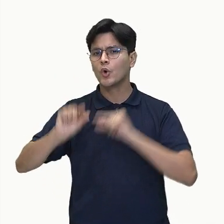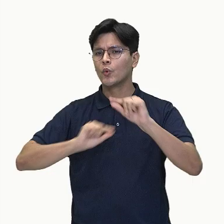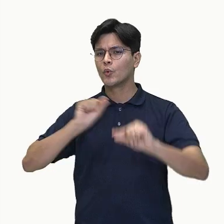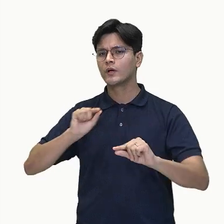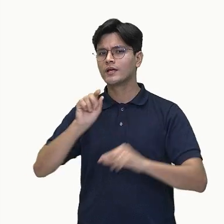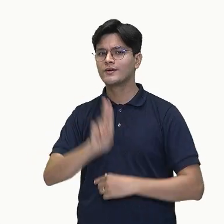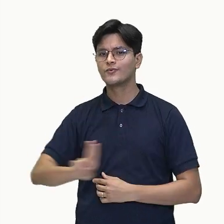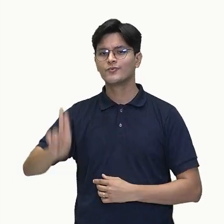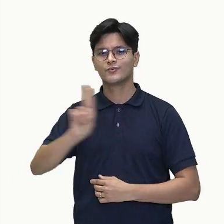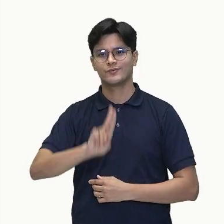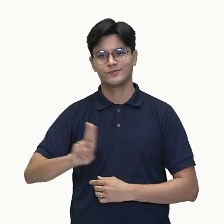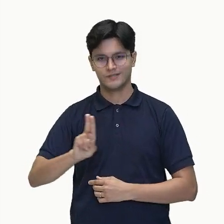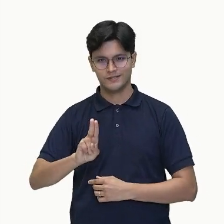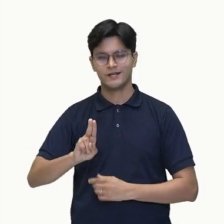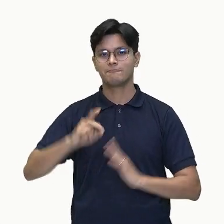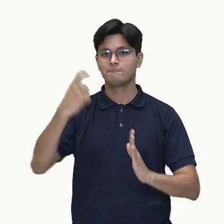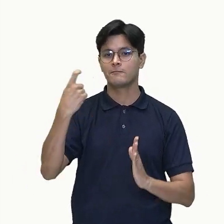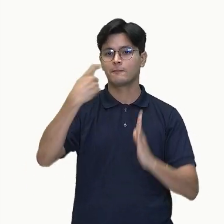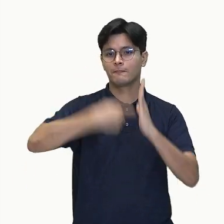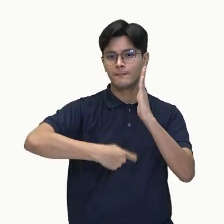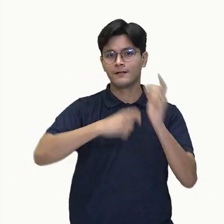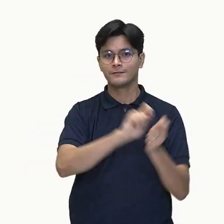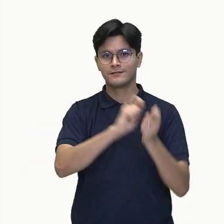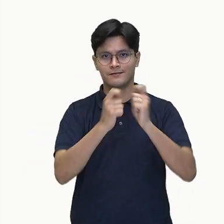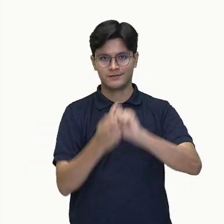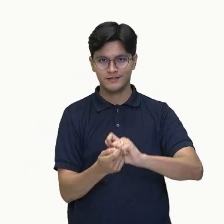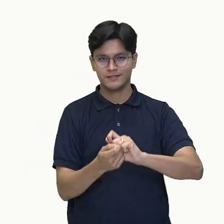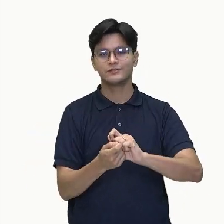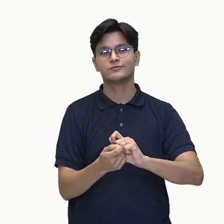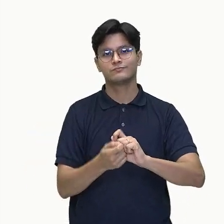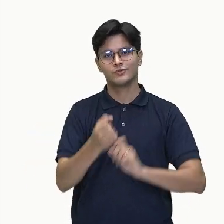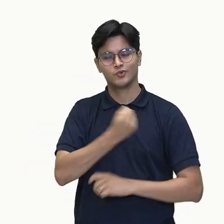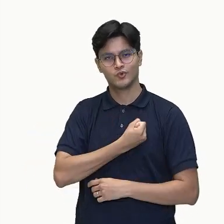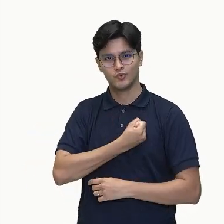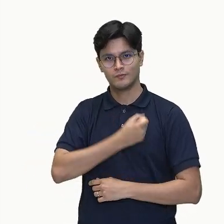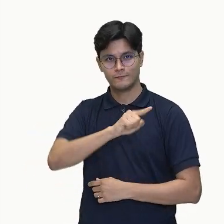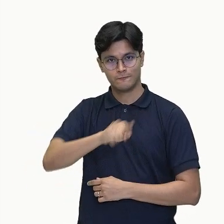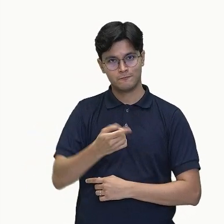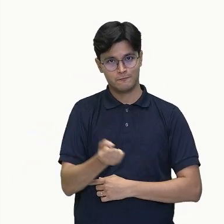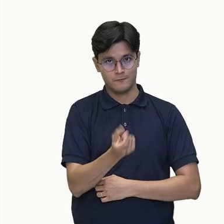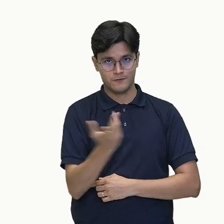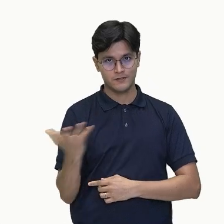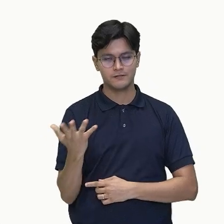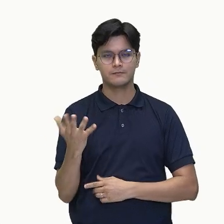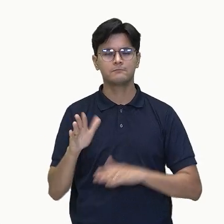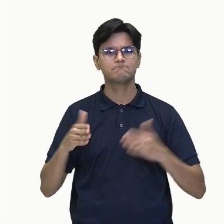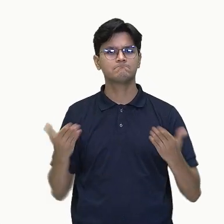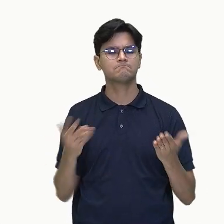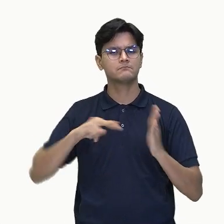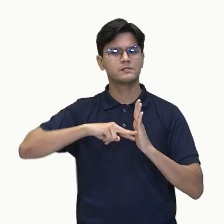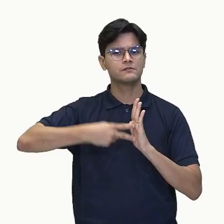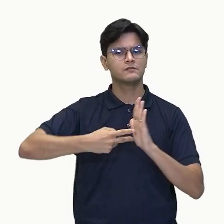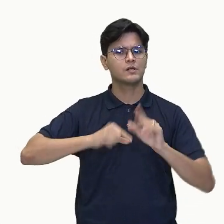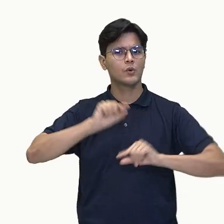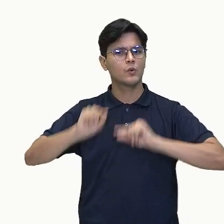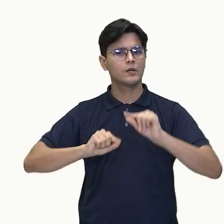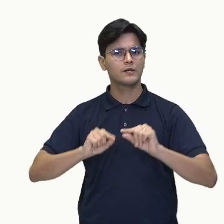essa taxa na sua forma decimal. Isso quer dizer o seguinte, então, olha lá. Se eu